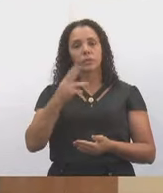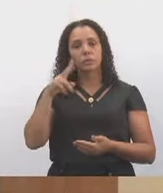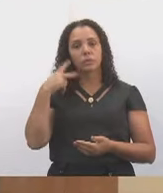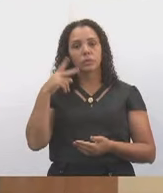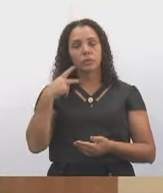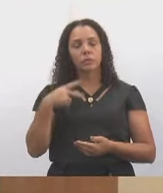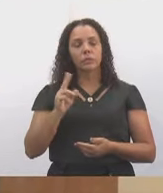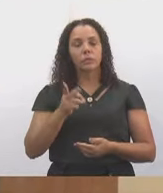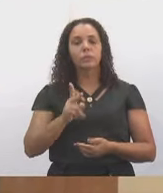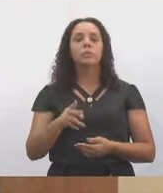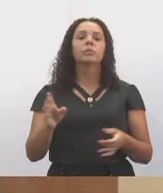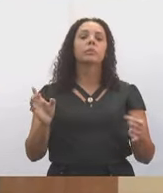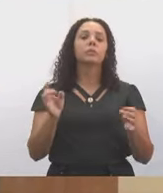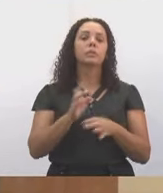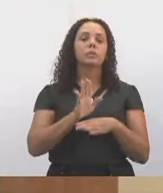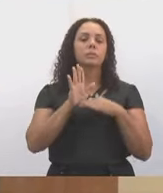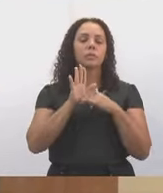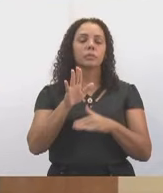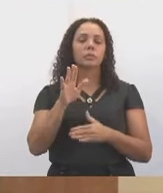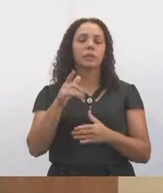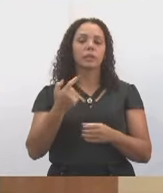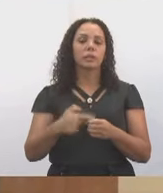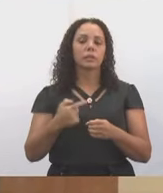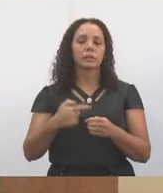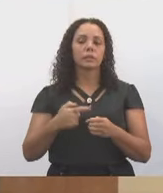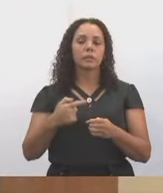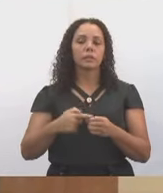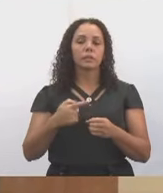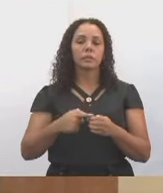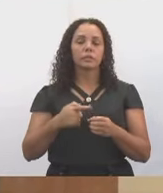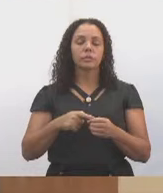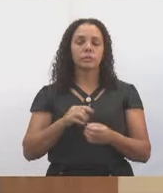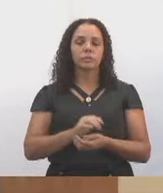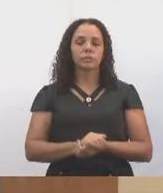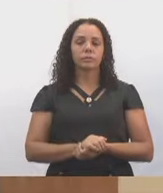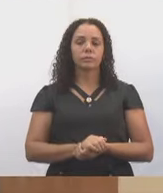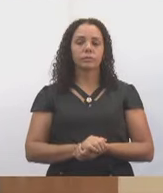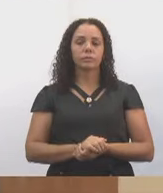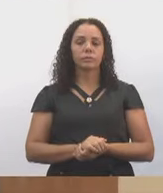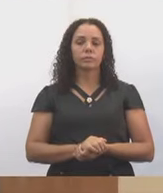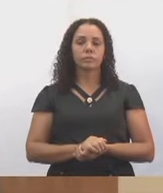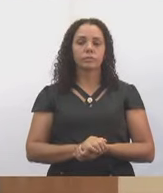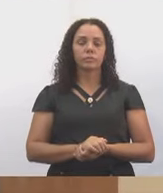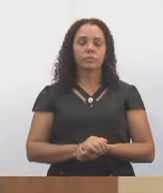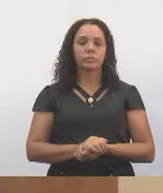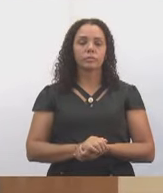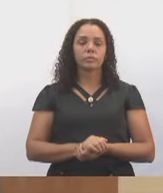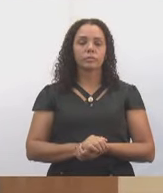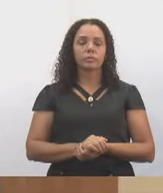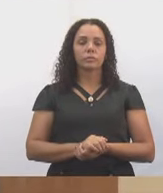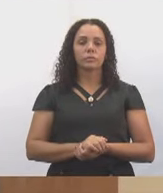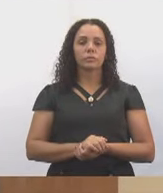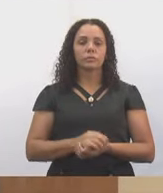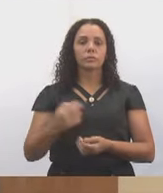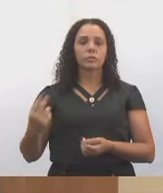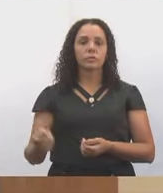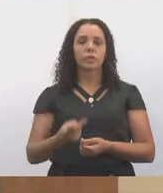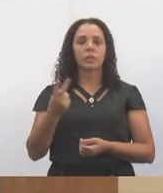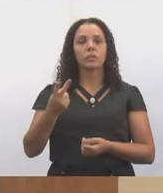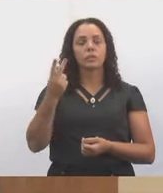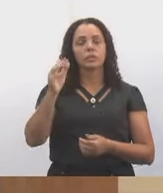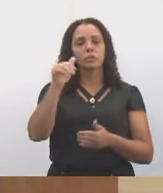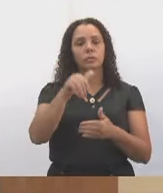disposição da nossa cidade e estará fazendo Val L os 174